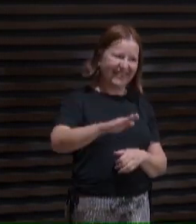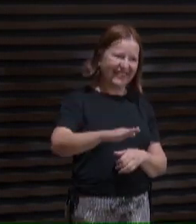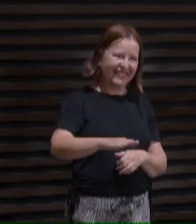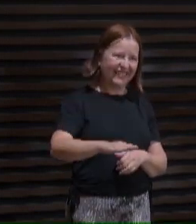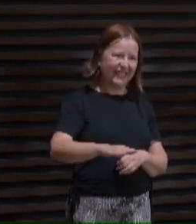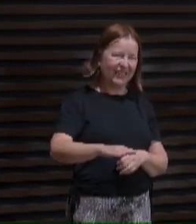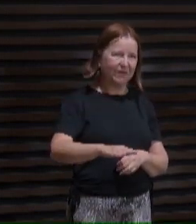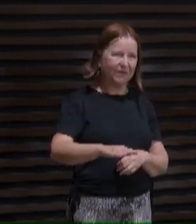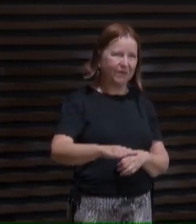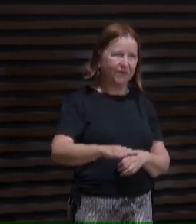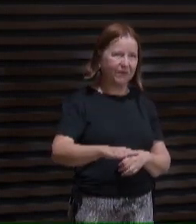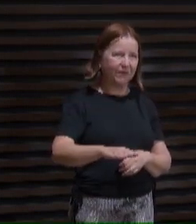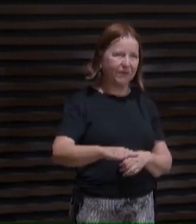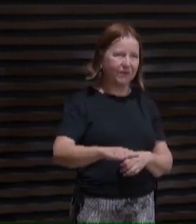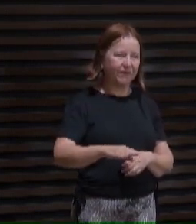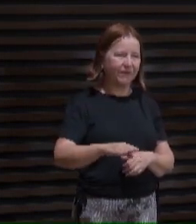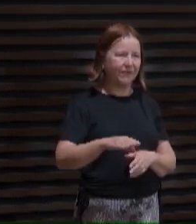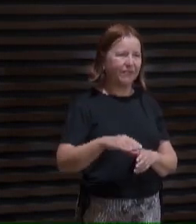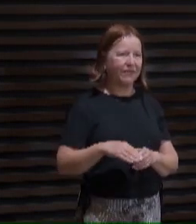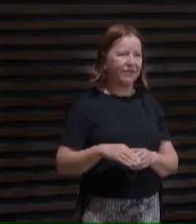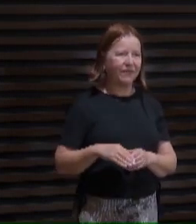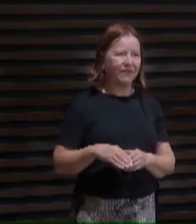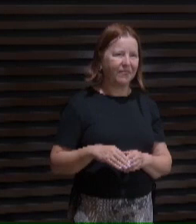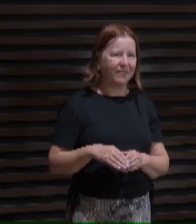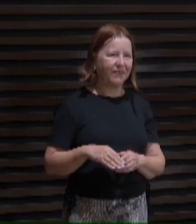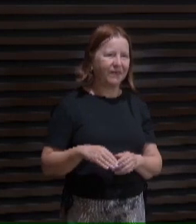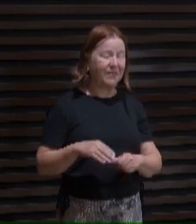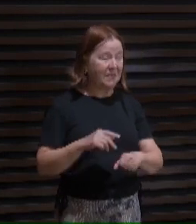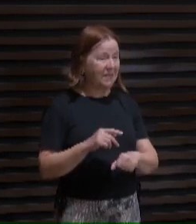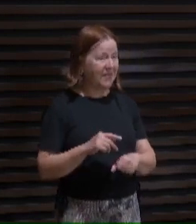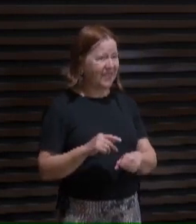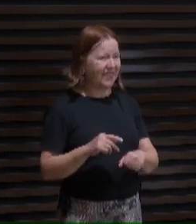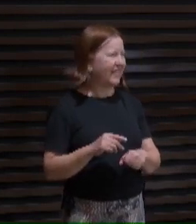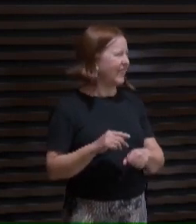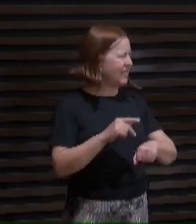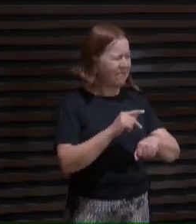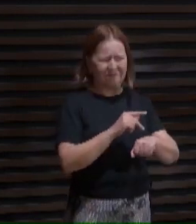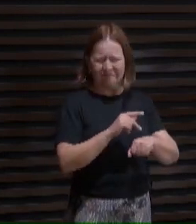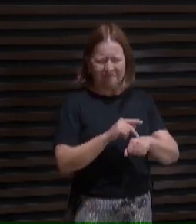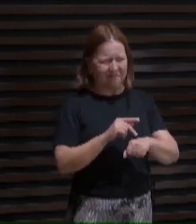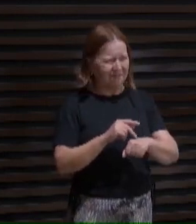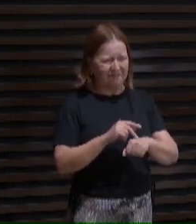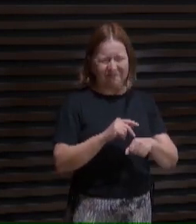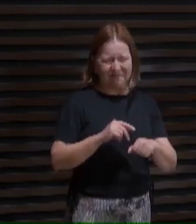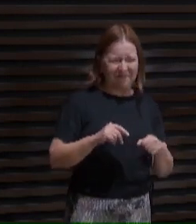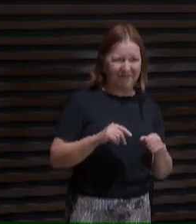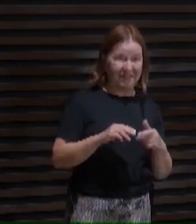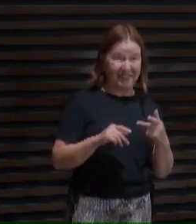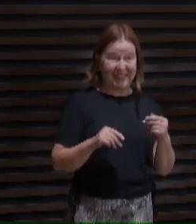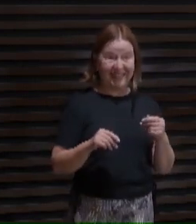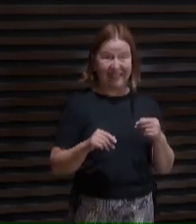com palmas paradas, pedras polidas, claridades, brilhos e fascinações, eu vi um